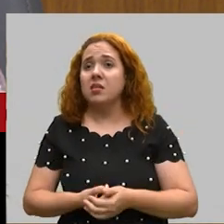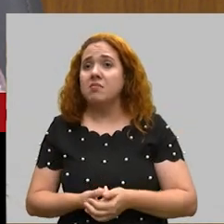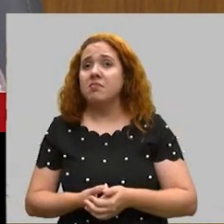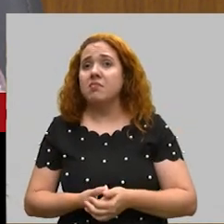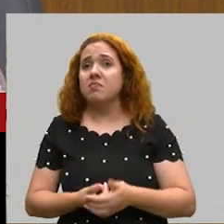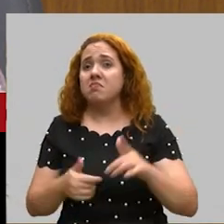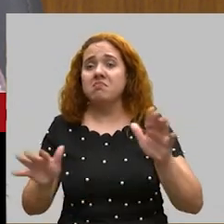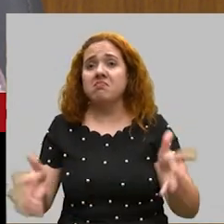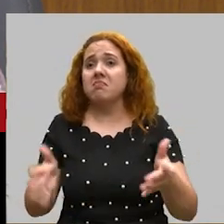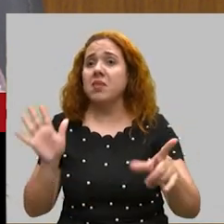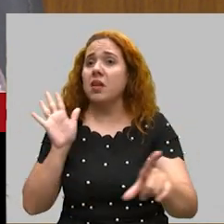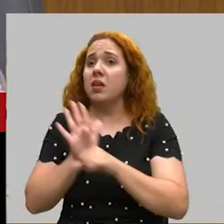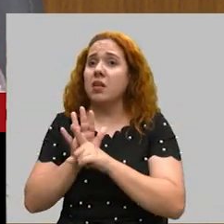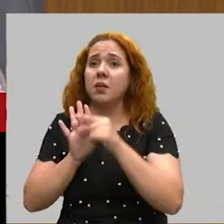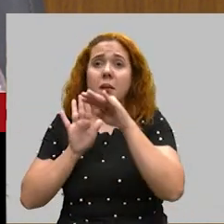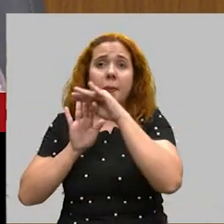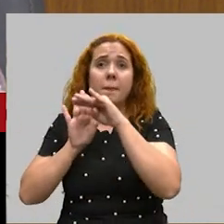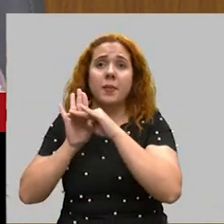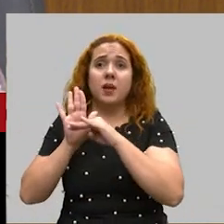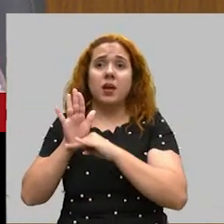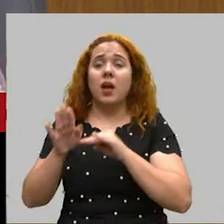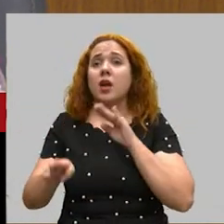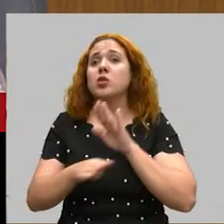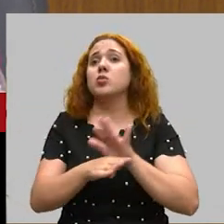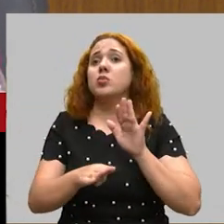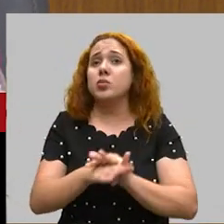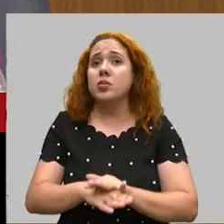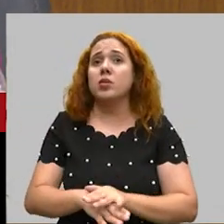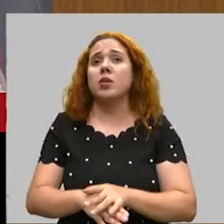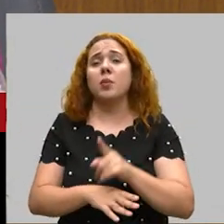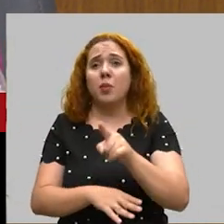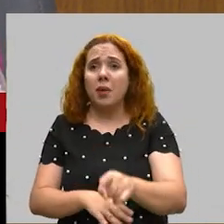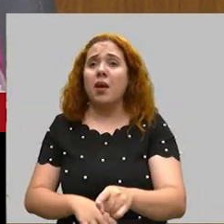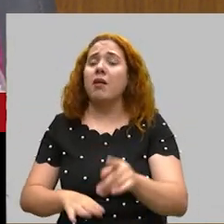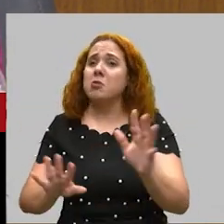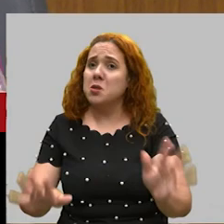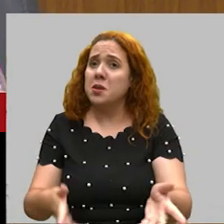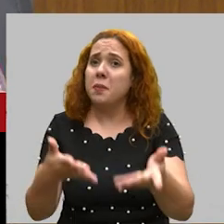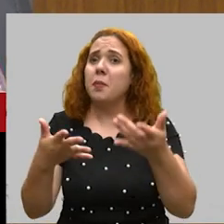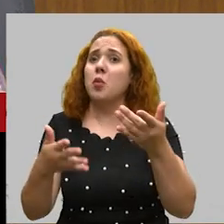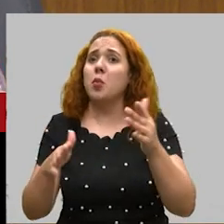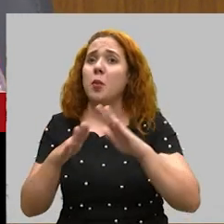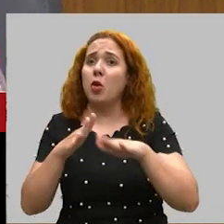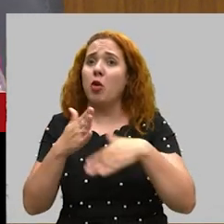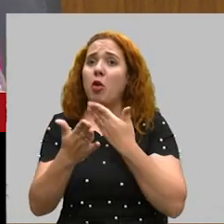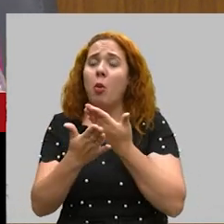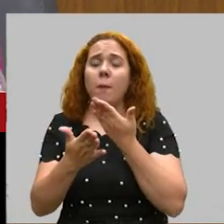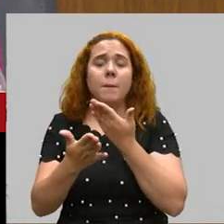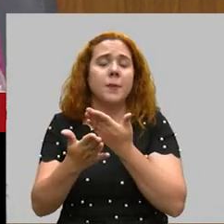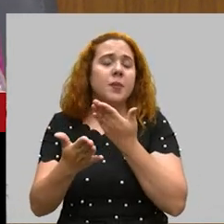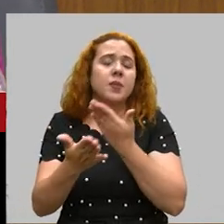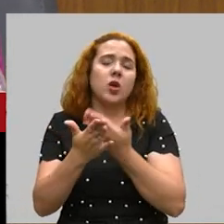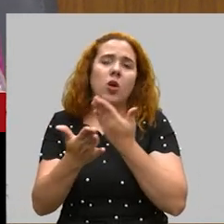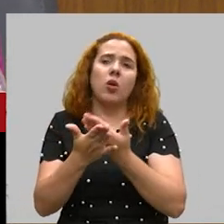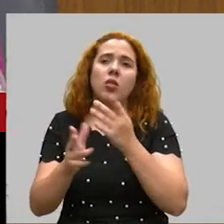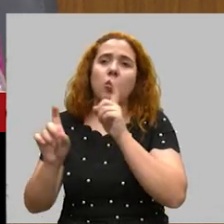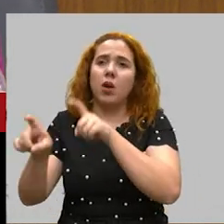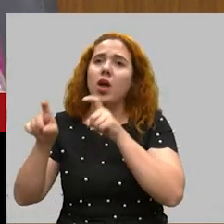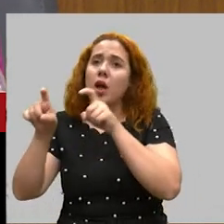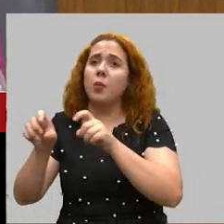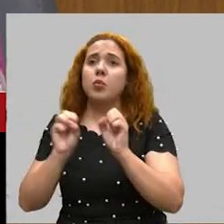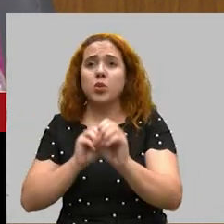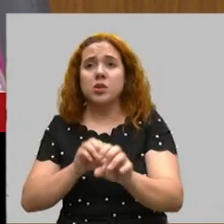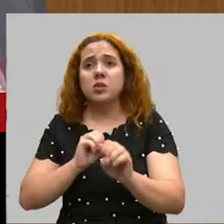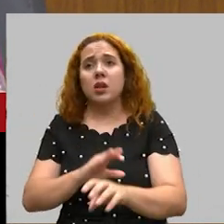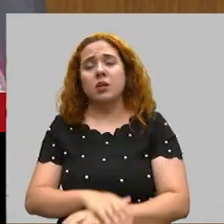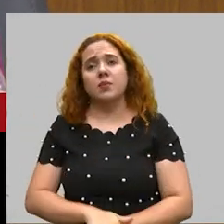cláusula no plano de car que valorize eles por serem professores do campo e aí eu lembro bem aqui Inclusive estou